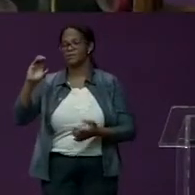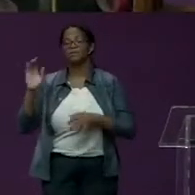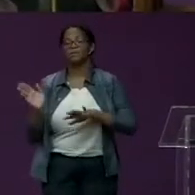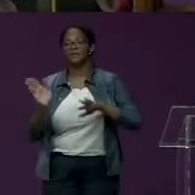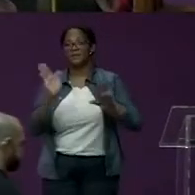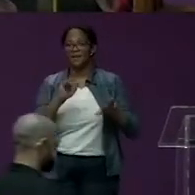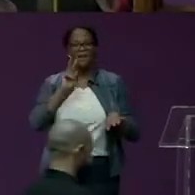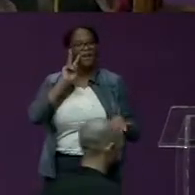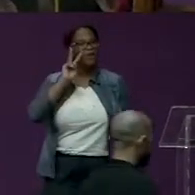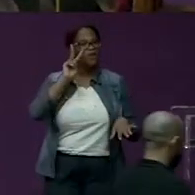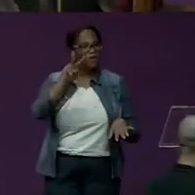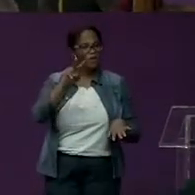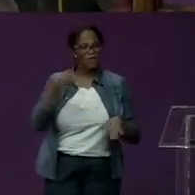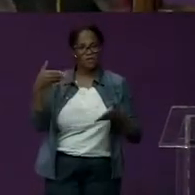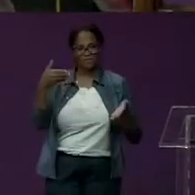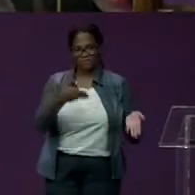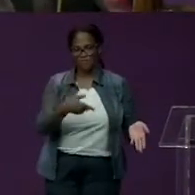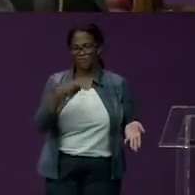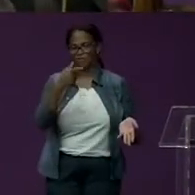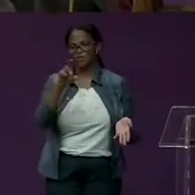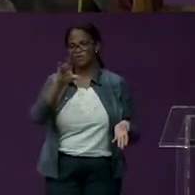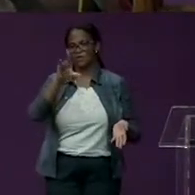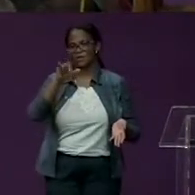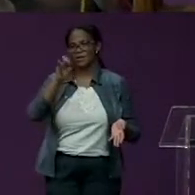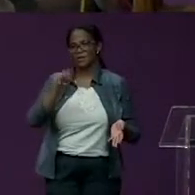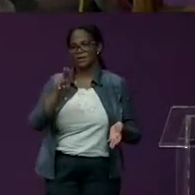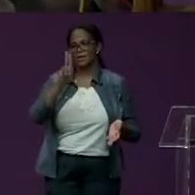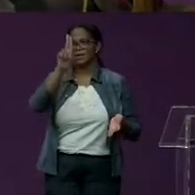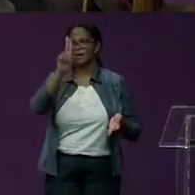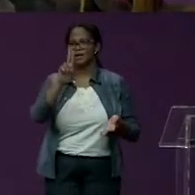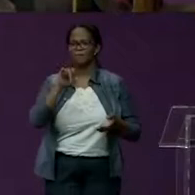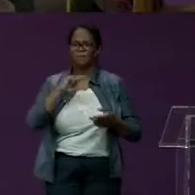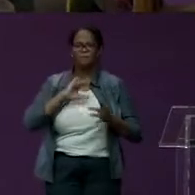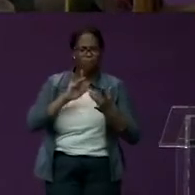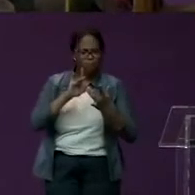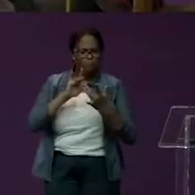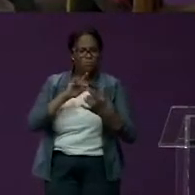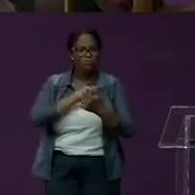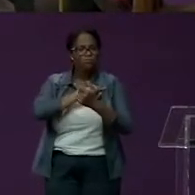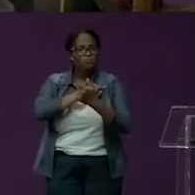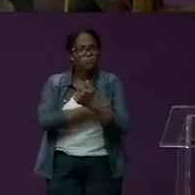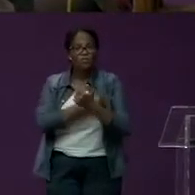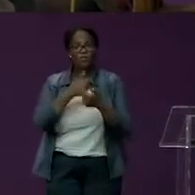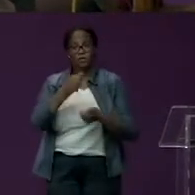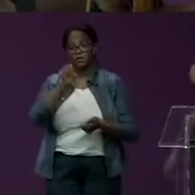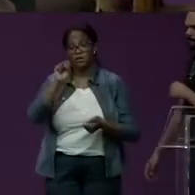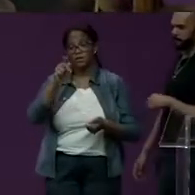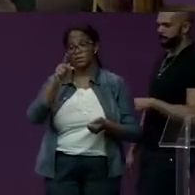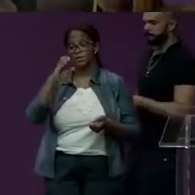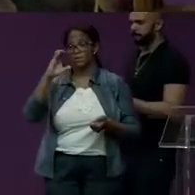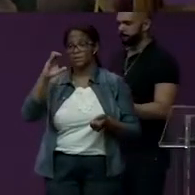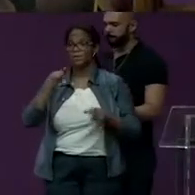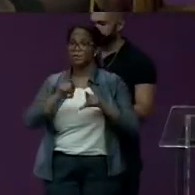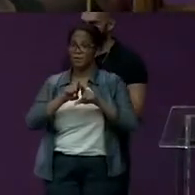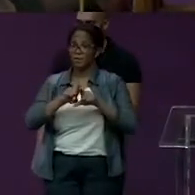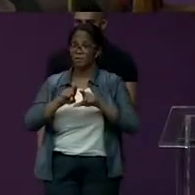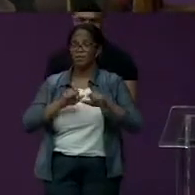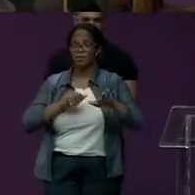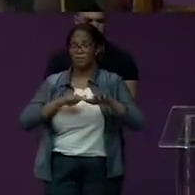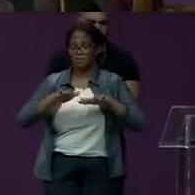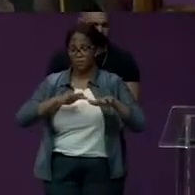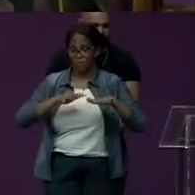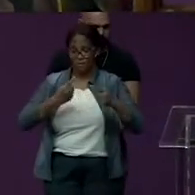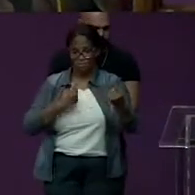eu vi o Ildeu entrando, está aqui o Ildeu, né, uma articulação mais forte com a SBPC. Aí é um movimento também, eu diria, de